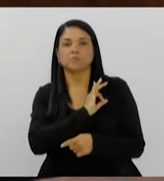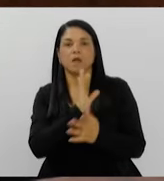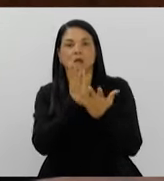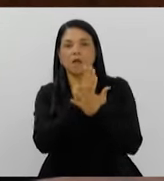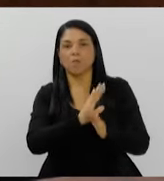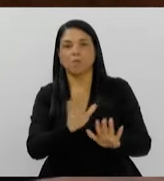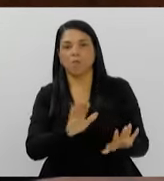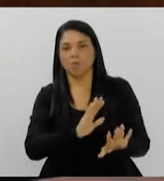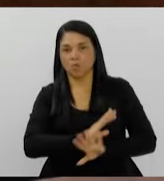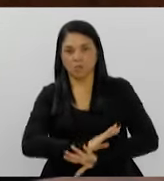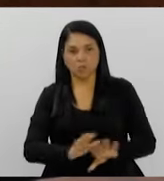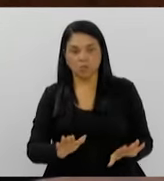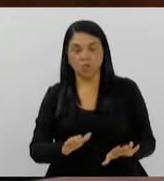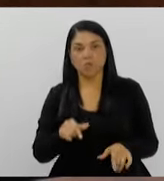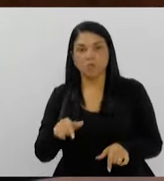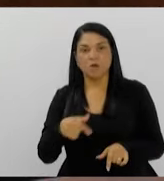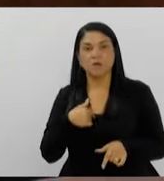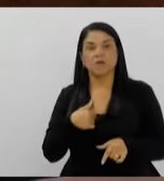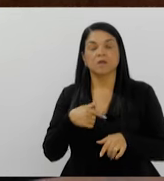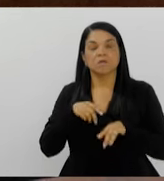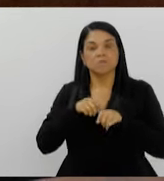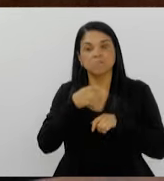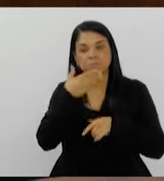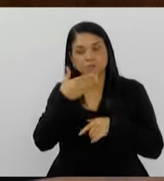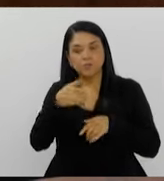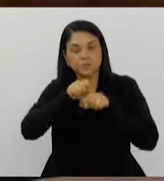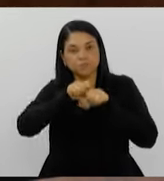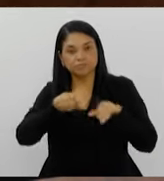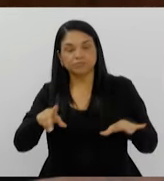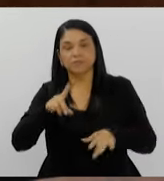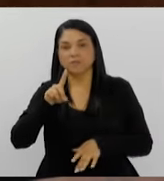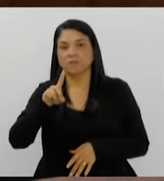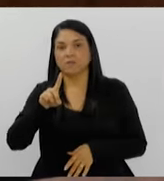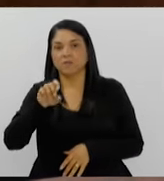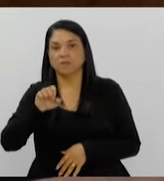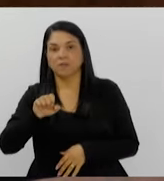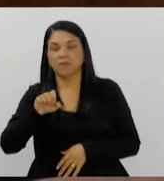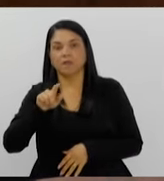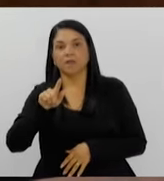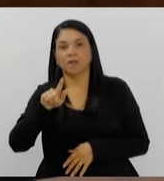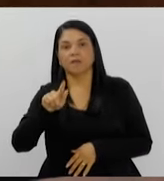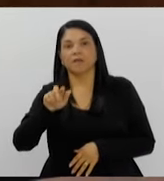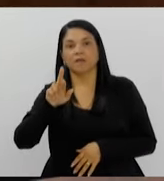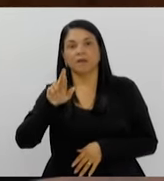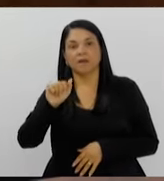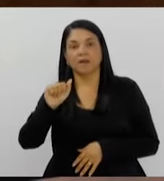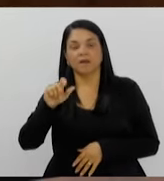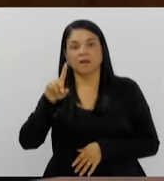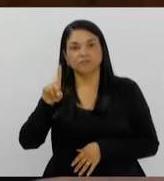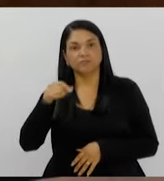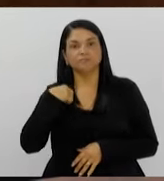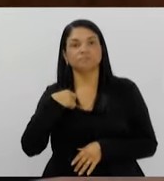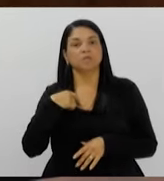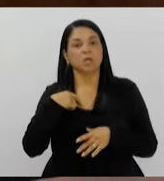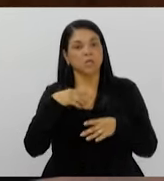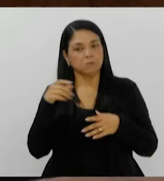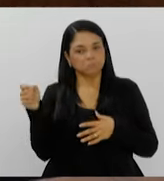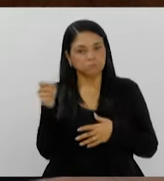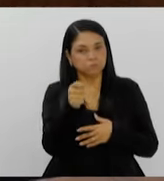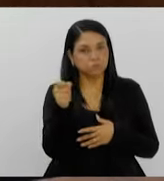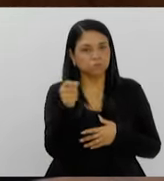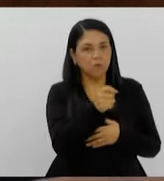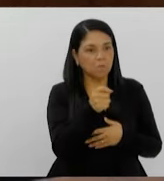para ele expandir a decr pro interior ele recebeu o pessoal e começou a instalar em algumas